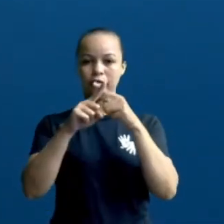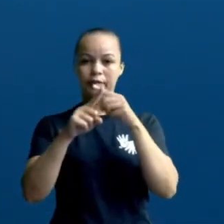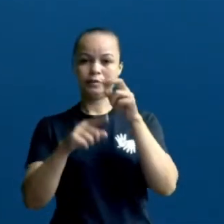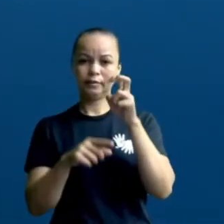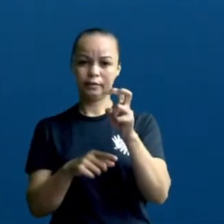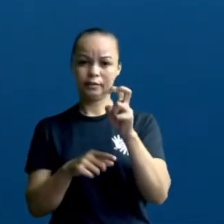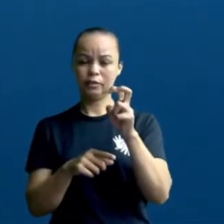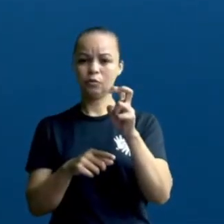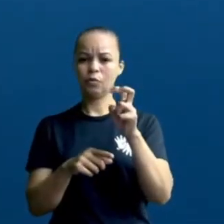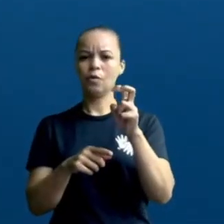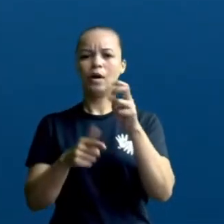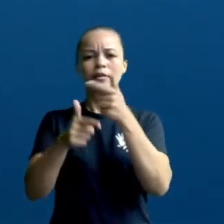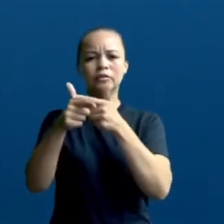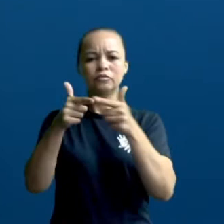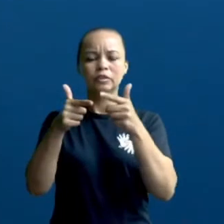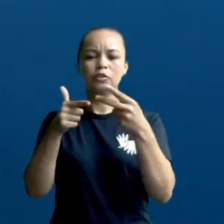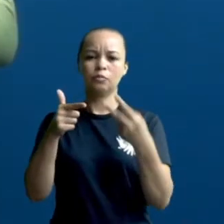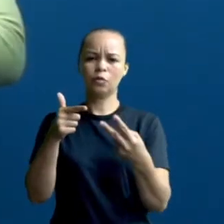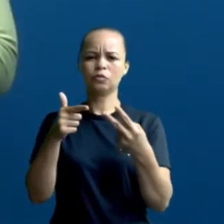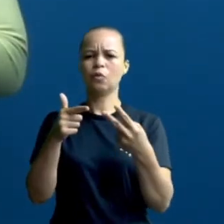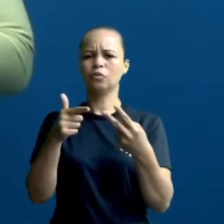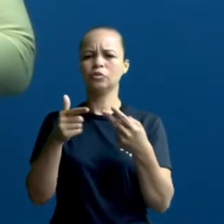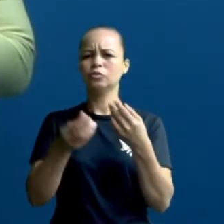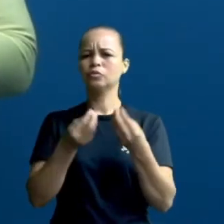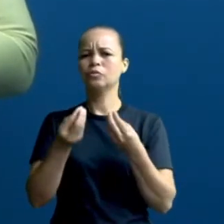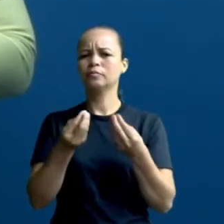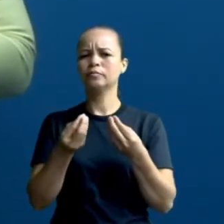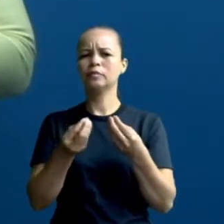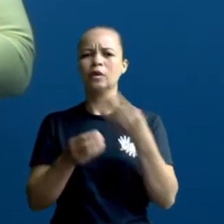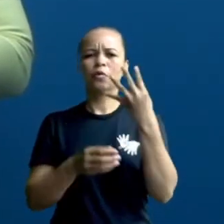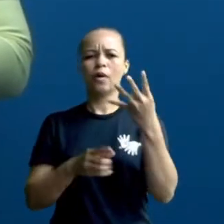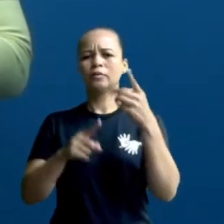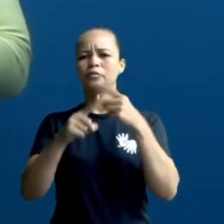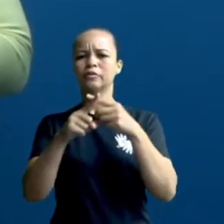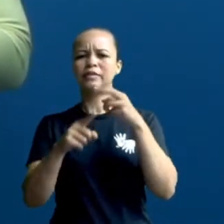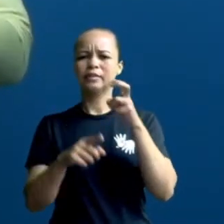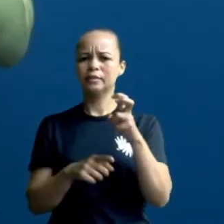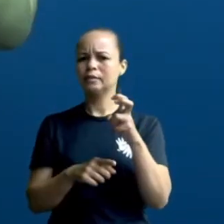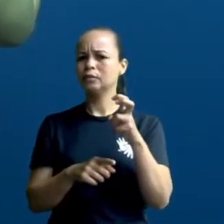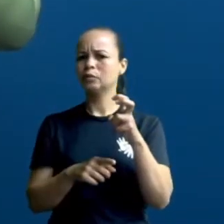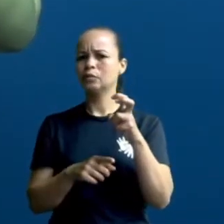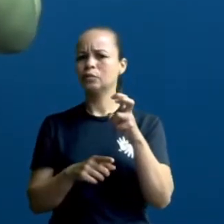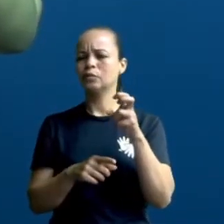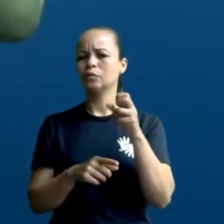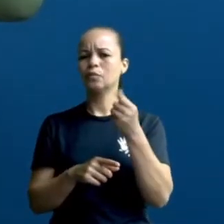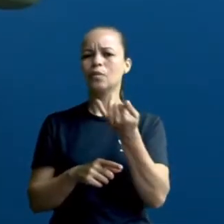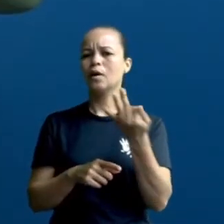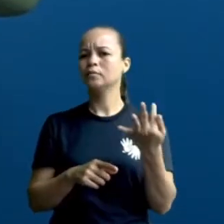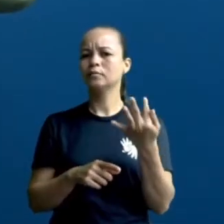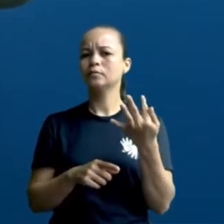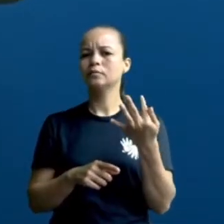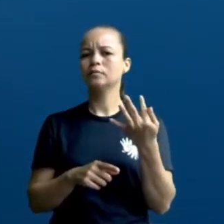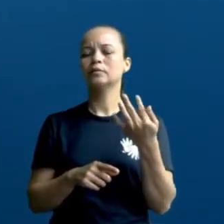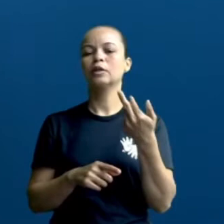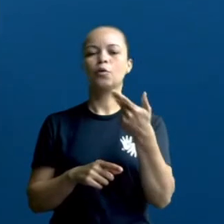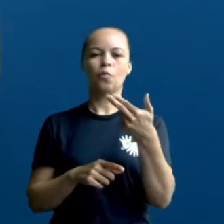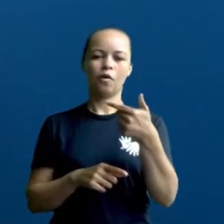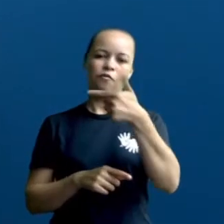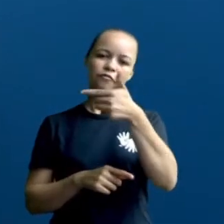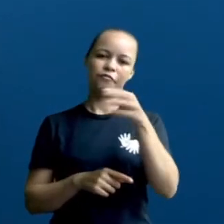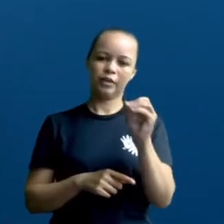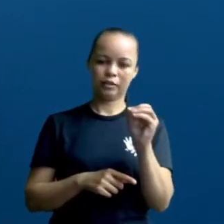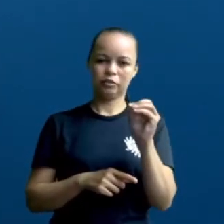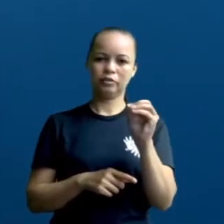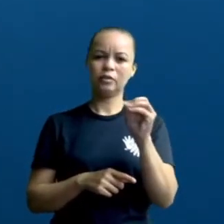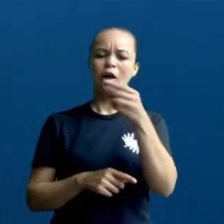5 dividido por 2. Quanto é 4 vezes 5, gente? Muito bem, 20. 20